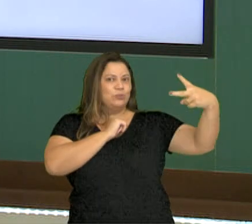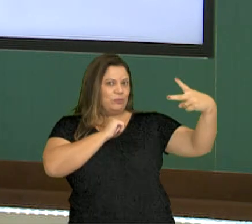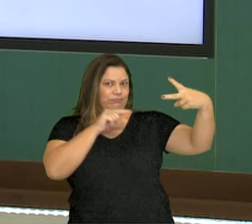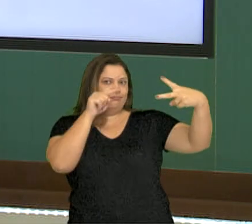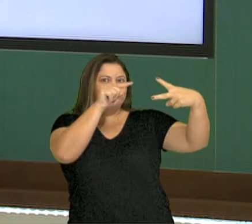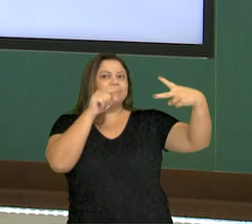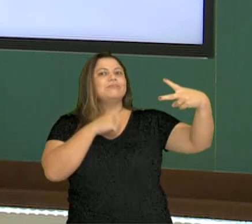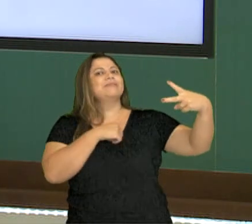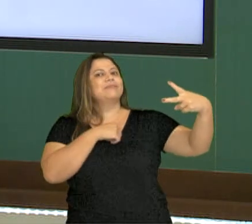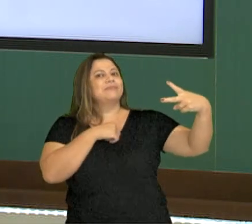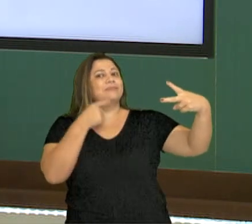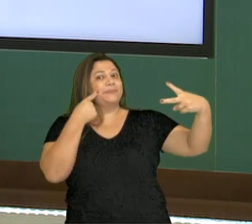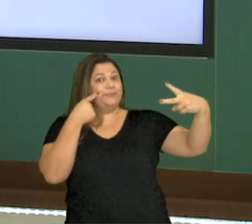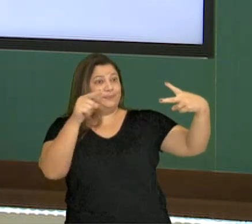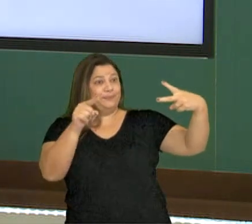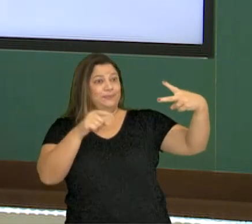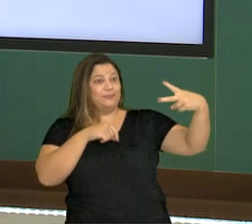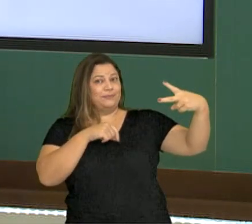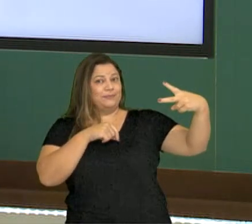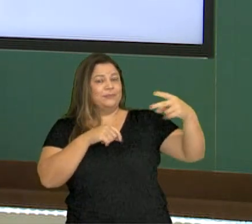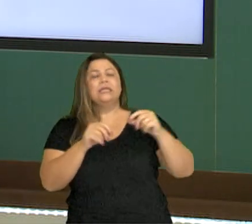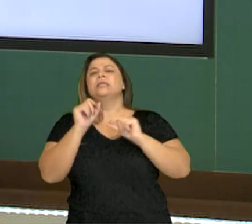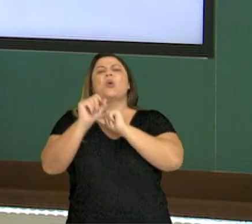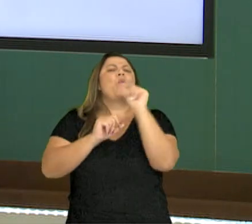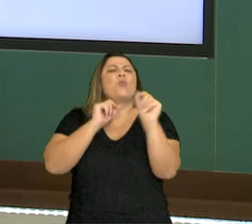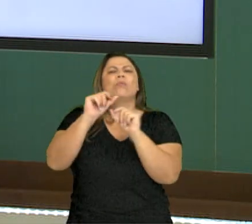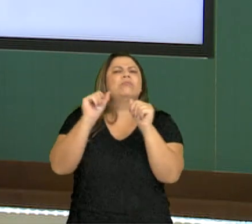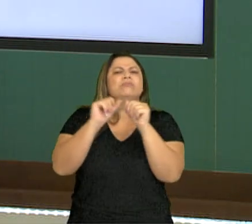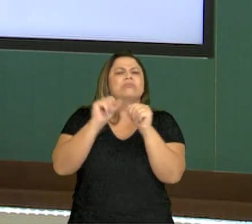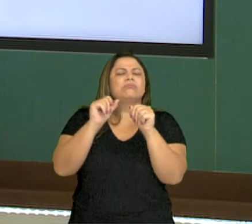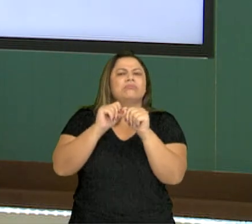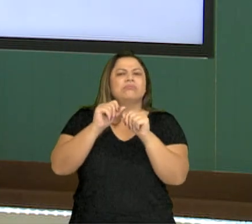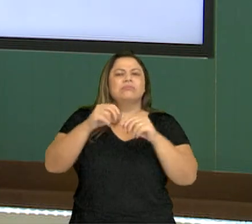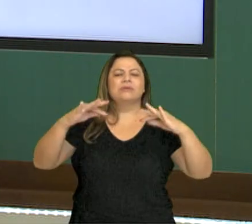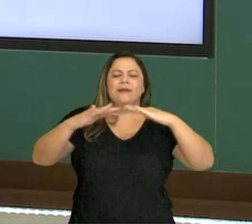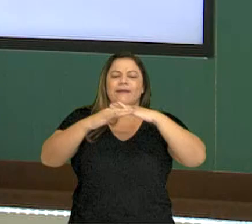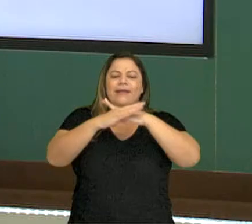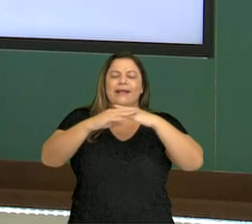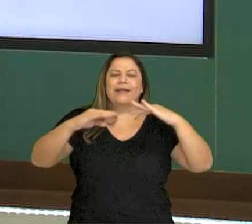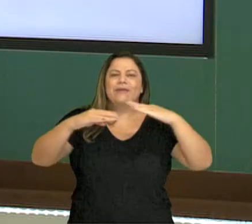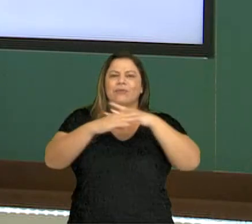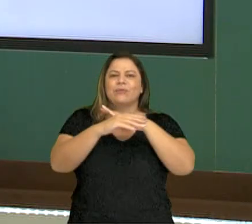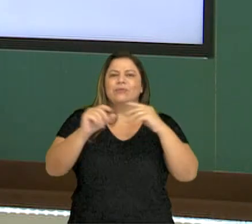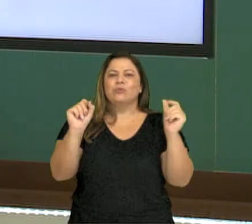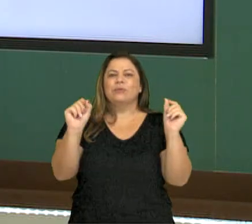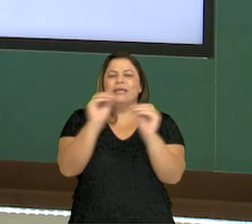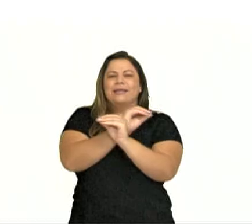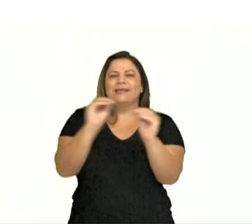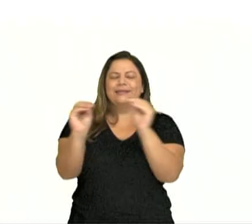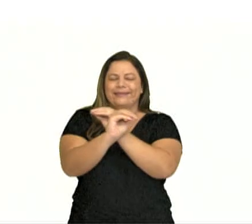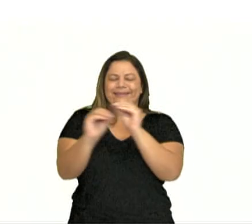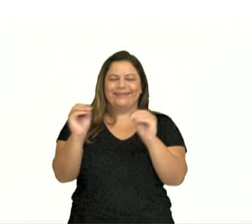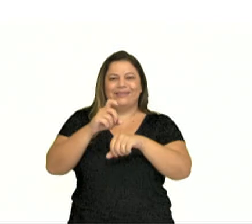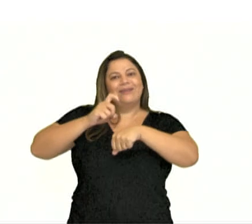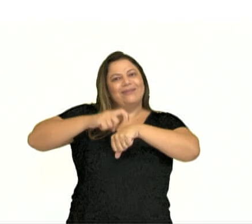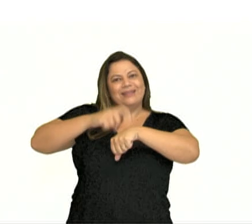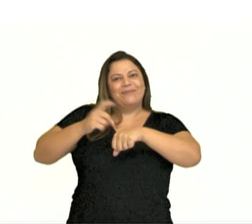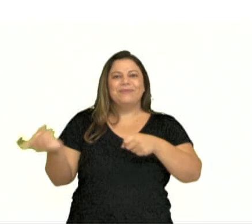tecido. E também pergunta o que que esse tecido transporta. Eu vou dar um tempinho e eu já